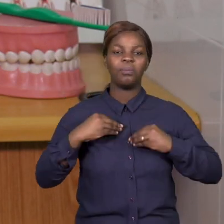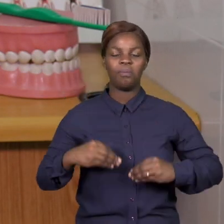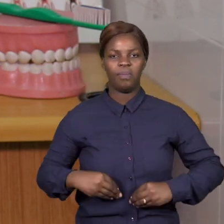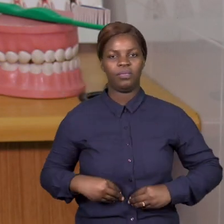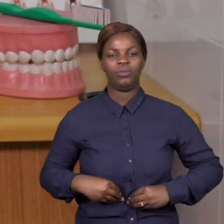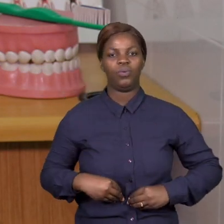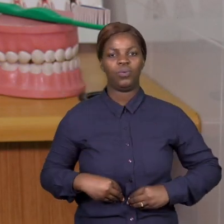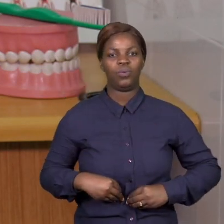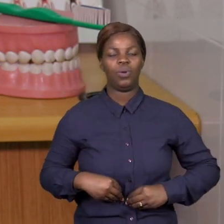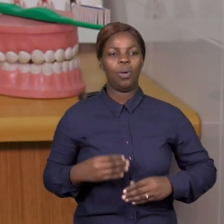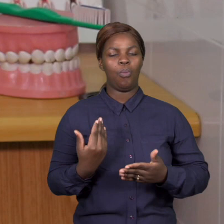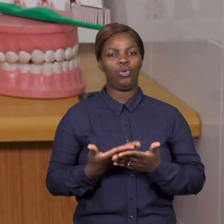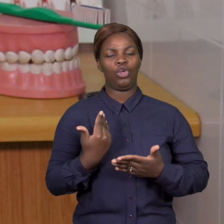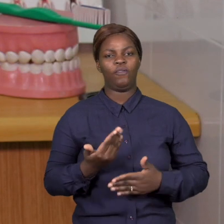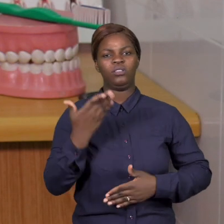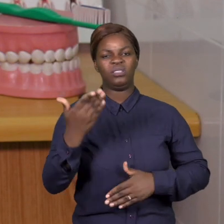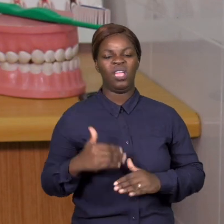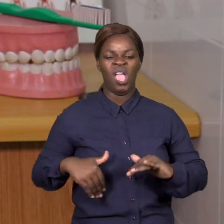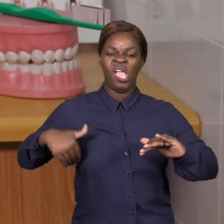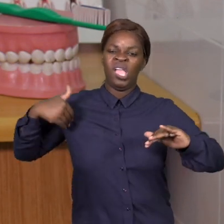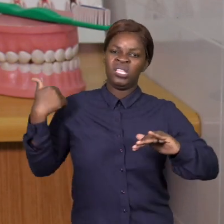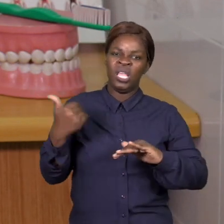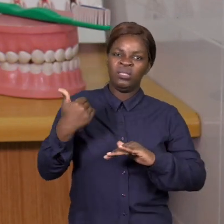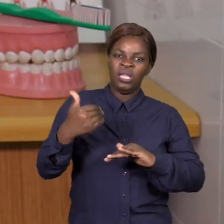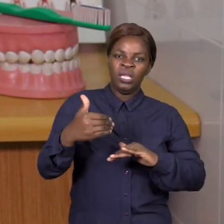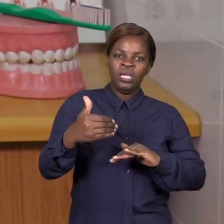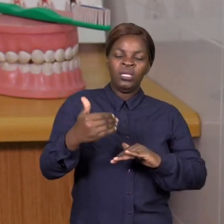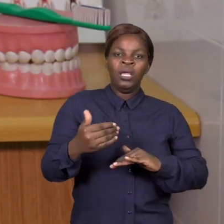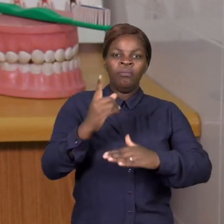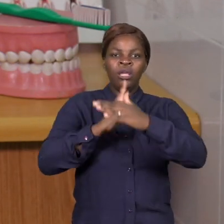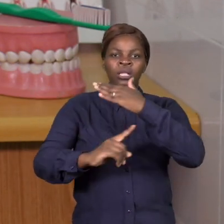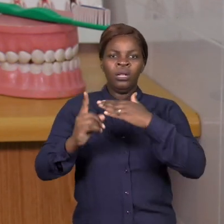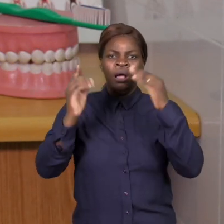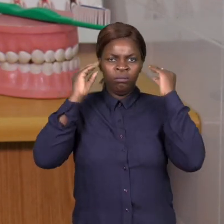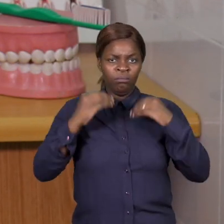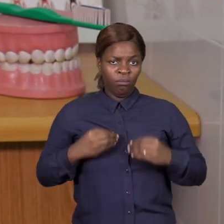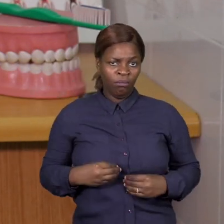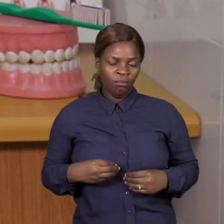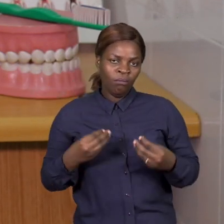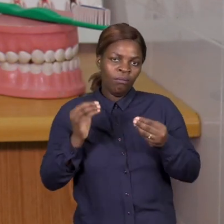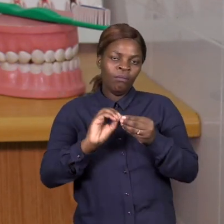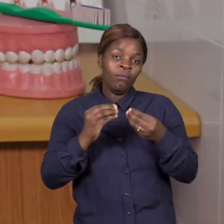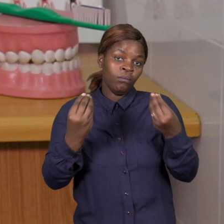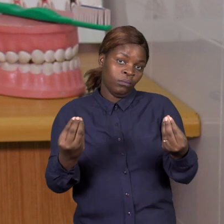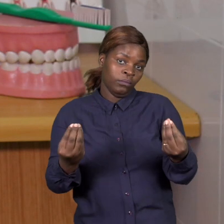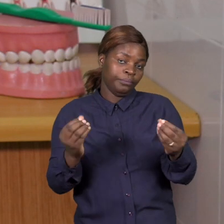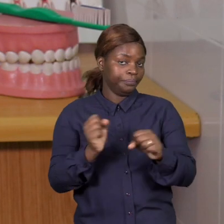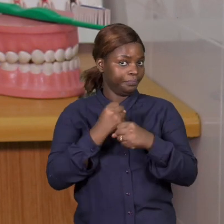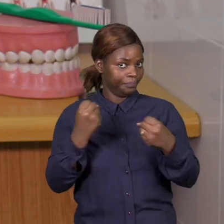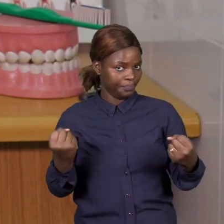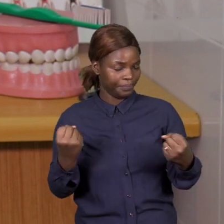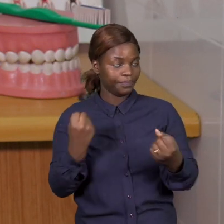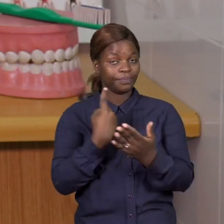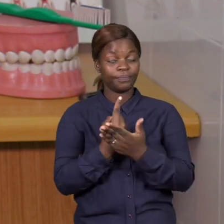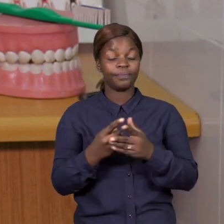falar aqui que um dos requisitos para a higiene é ter um espelho facial, que é para poder ver em todas as zonas que estás a